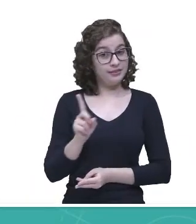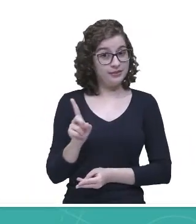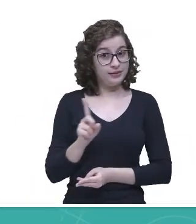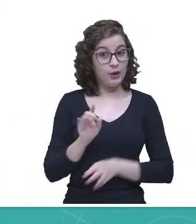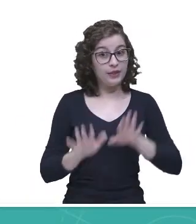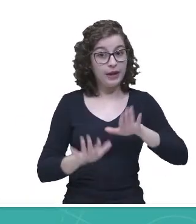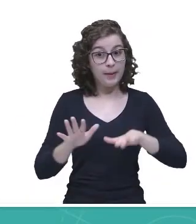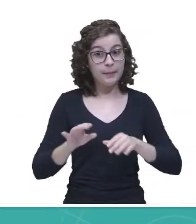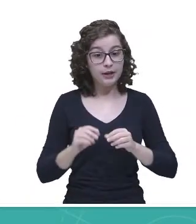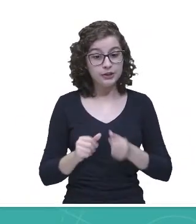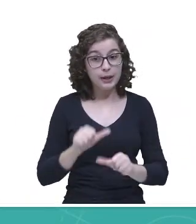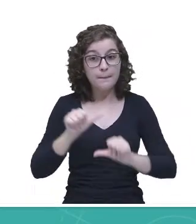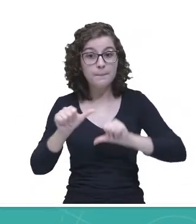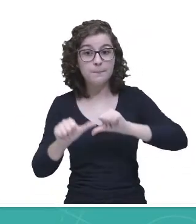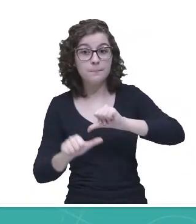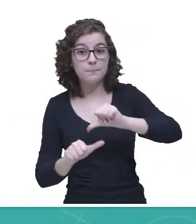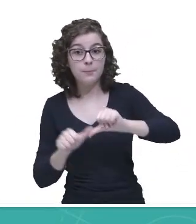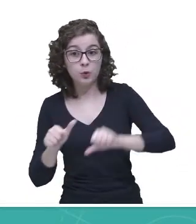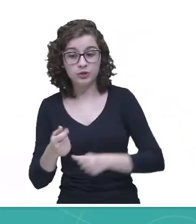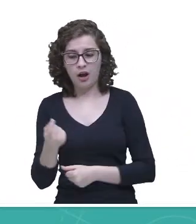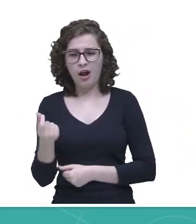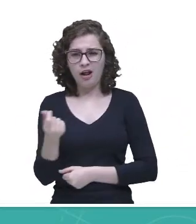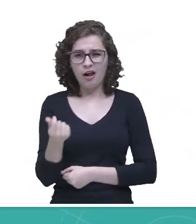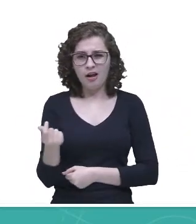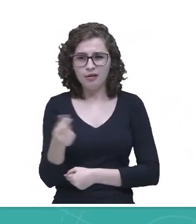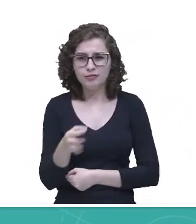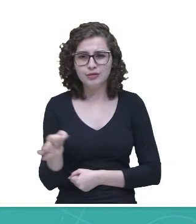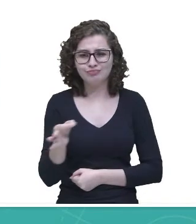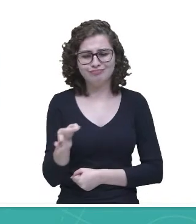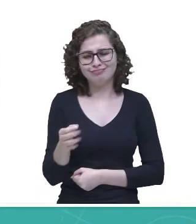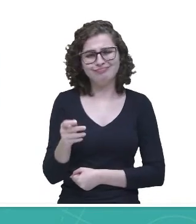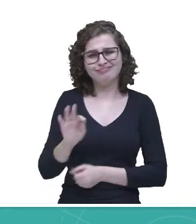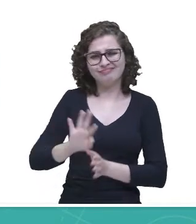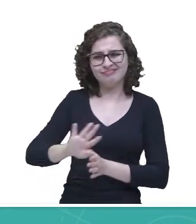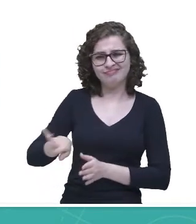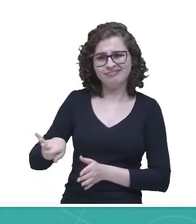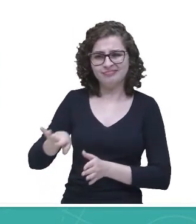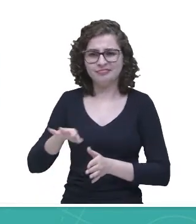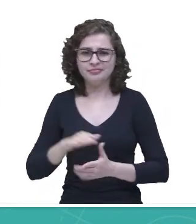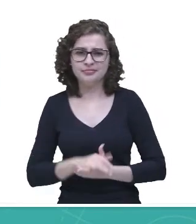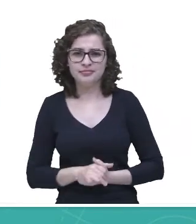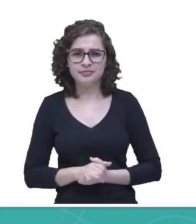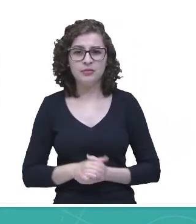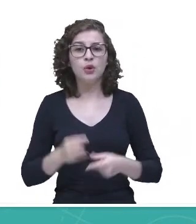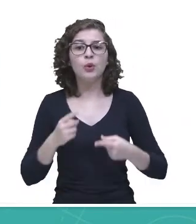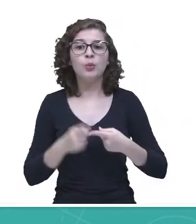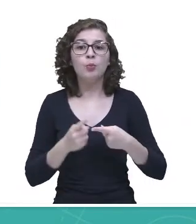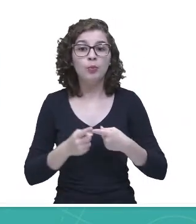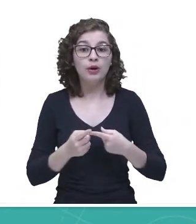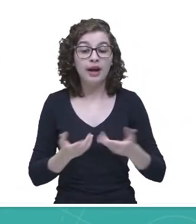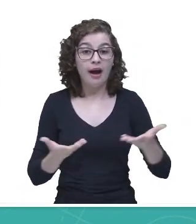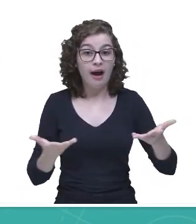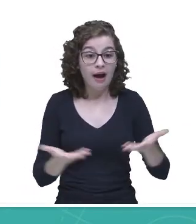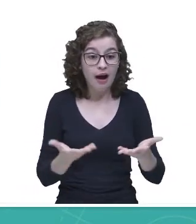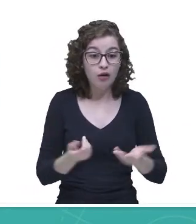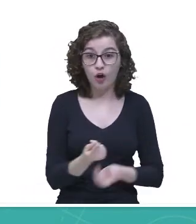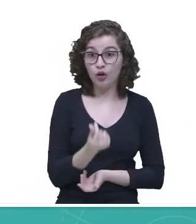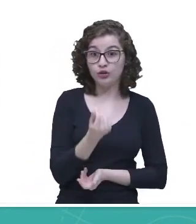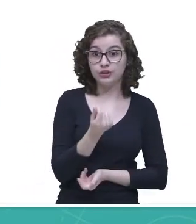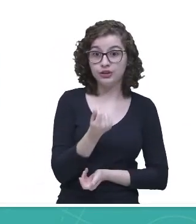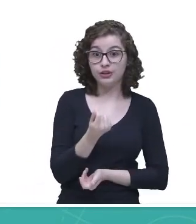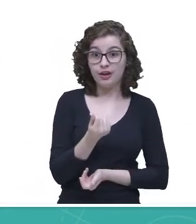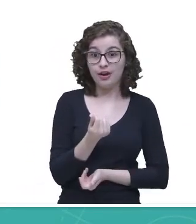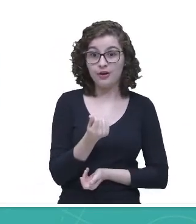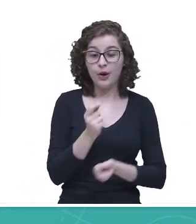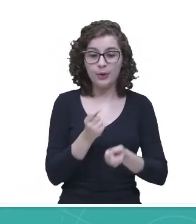em trocas. As moedas vão entrar em desuso. Por quê? Porque tudo que eu tenho de riquezas está sempre relacionado